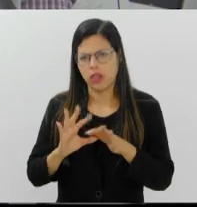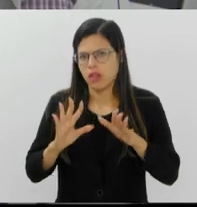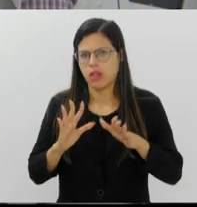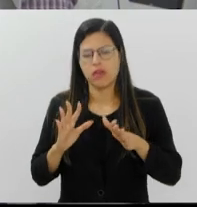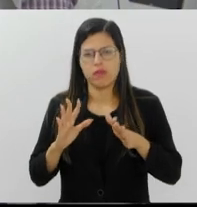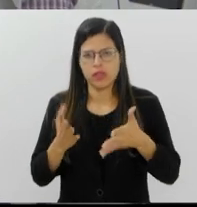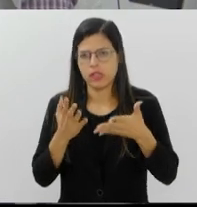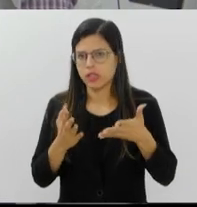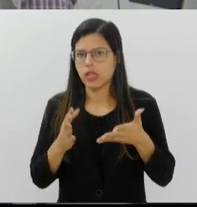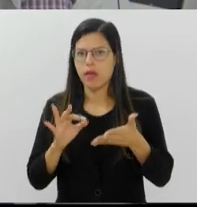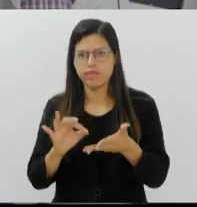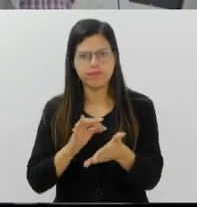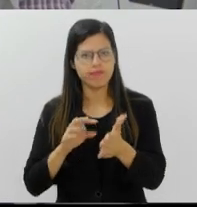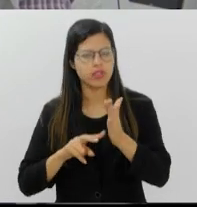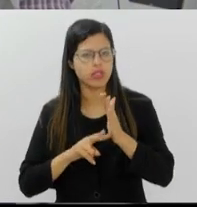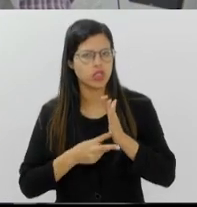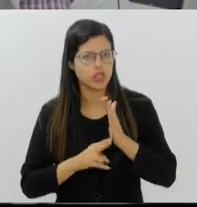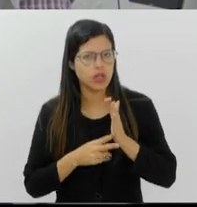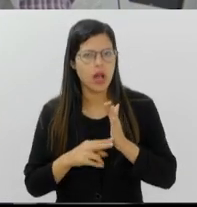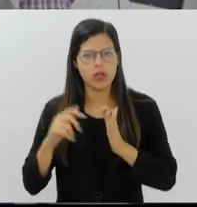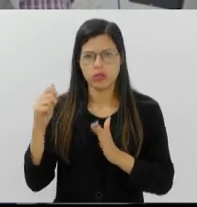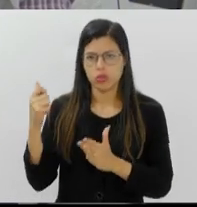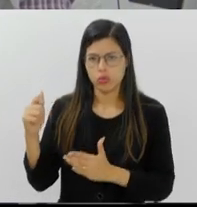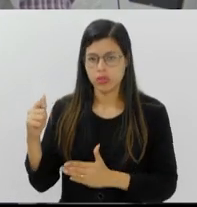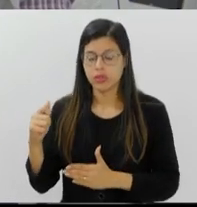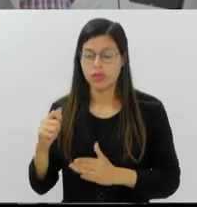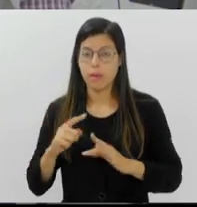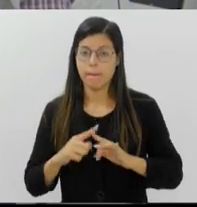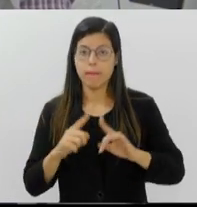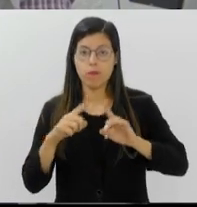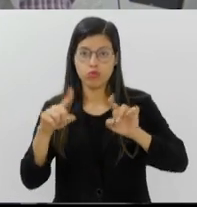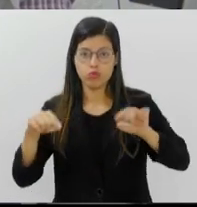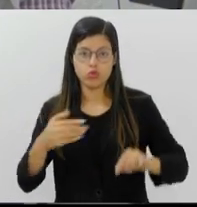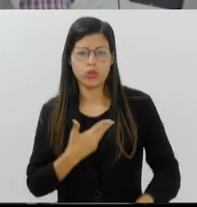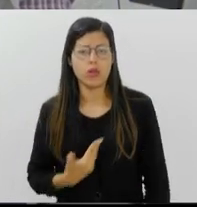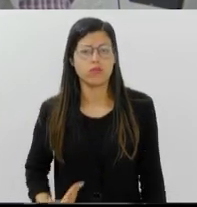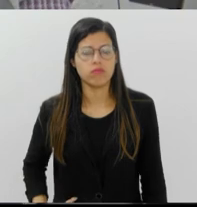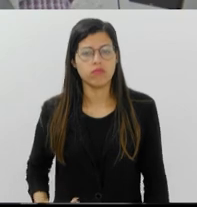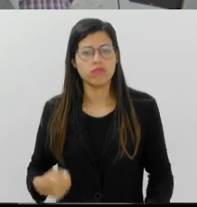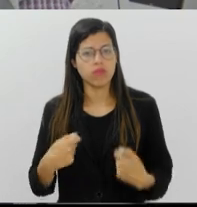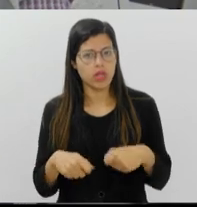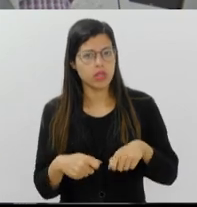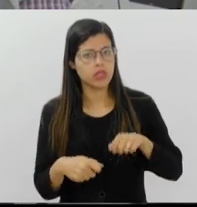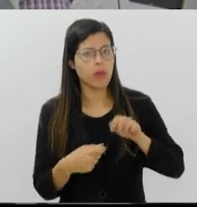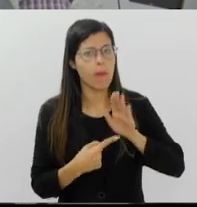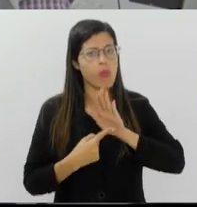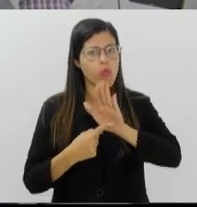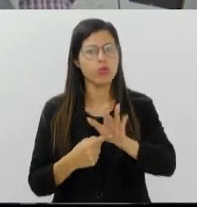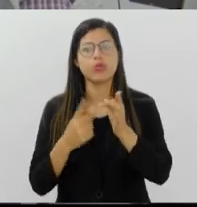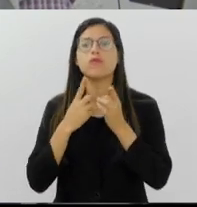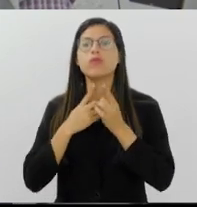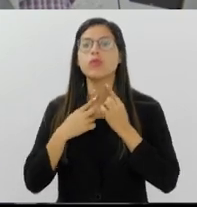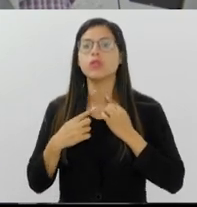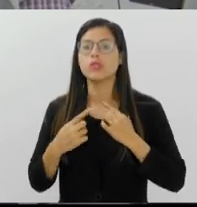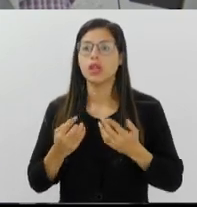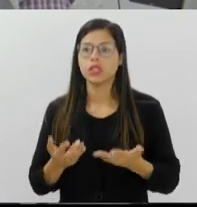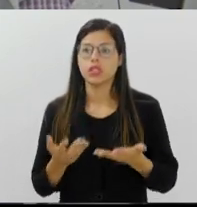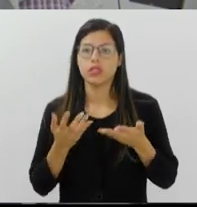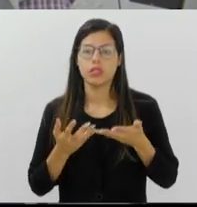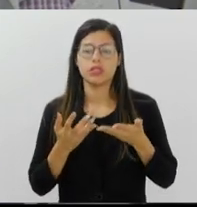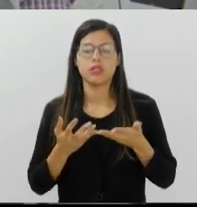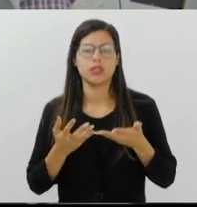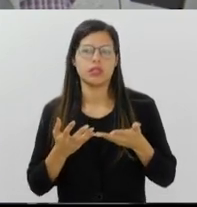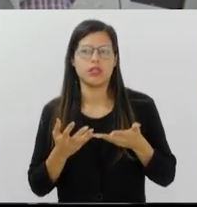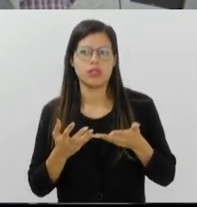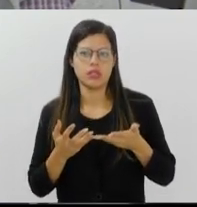associações de servidores, e desde que aquele servidor faça manifestação expressa do seu desejo de contribuir para o